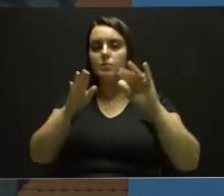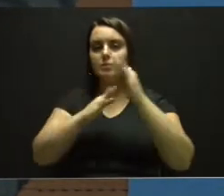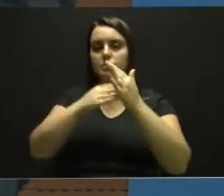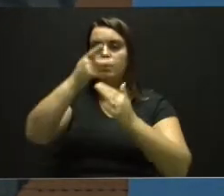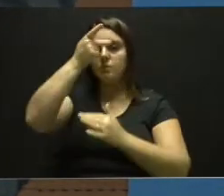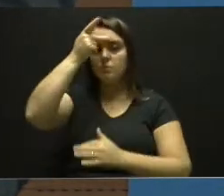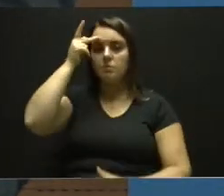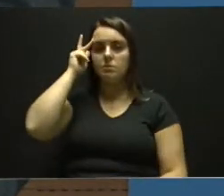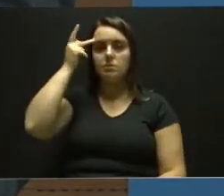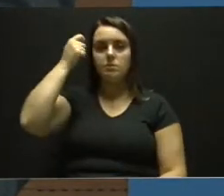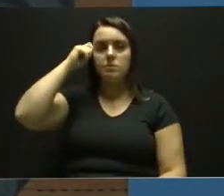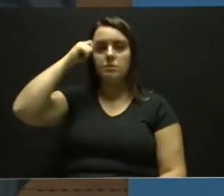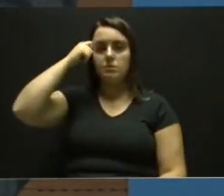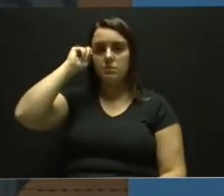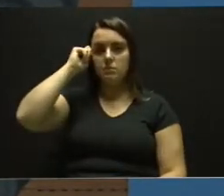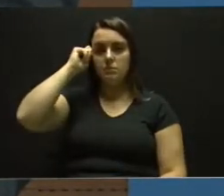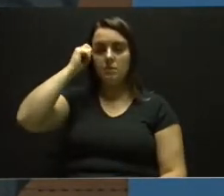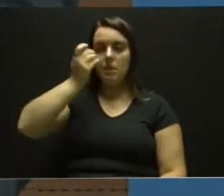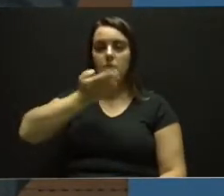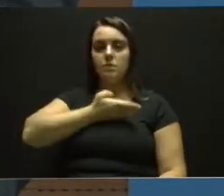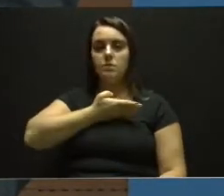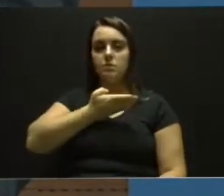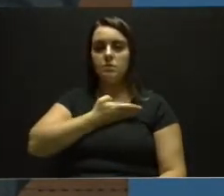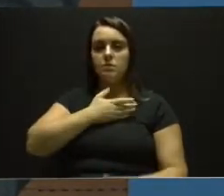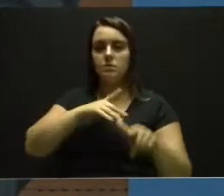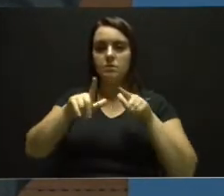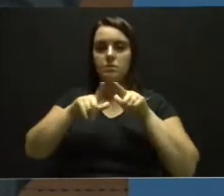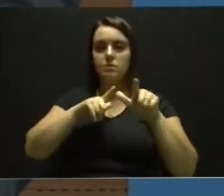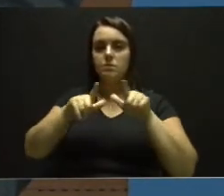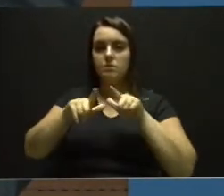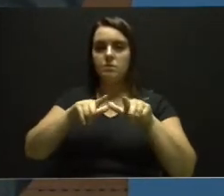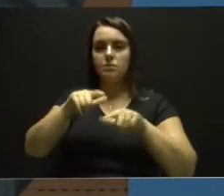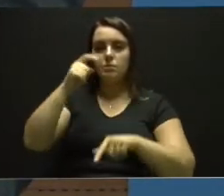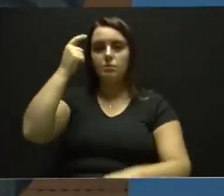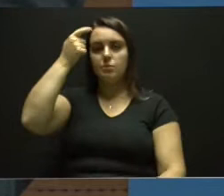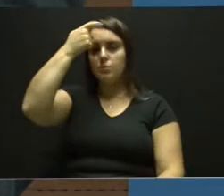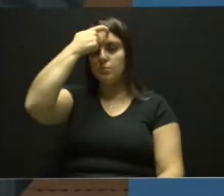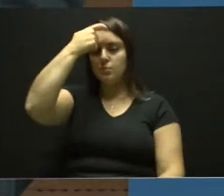os companheiros a educafro da comunidade negra consciente